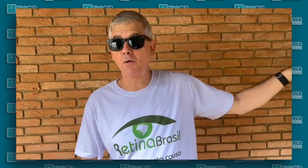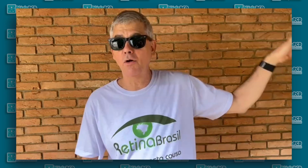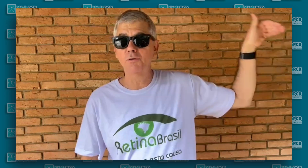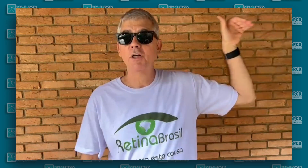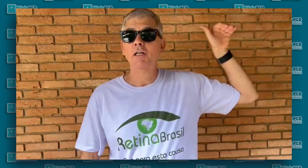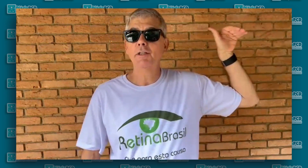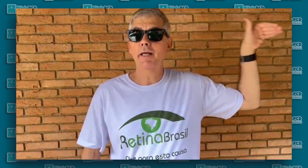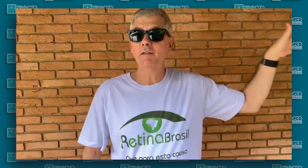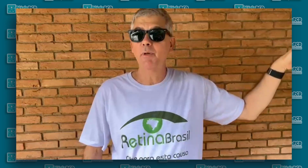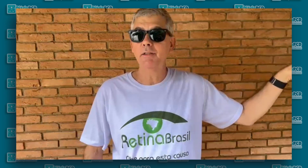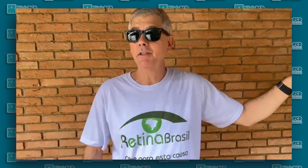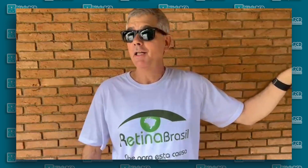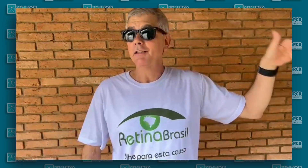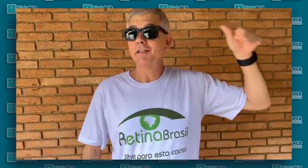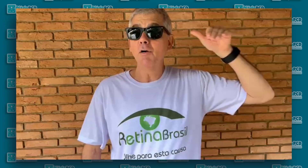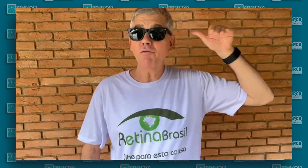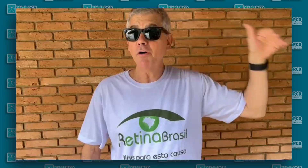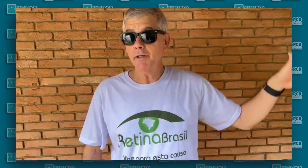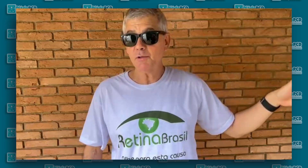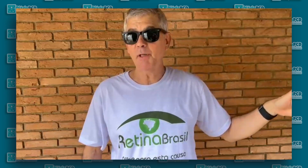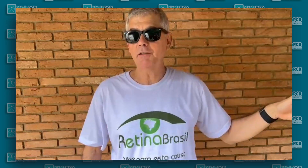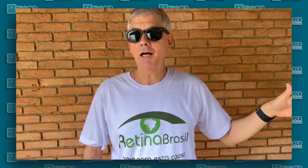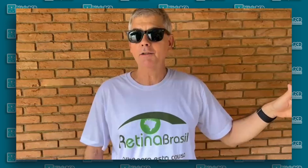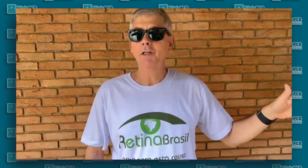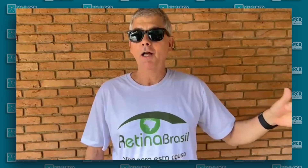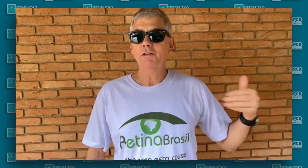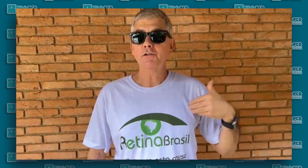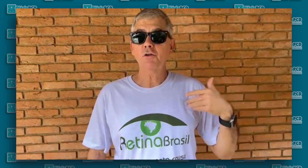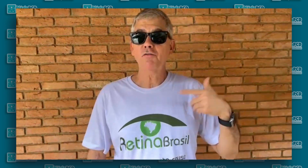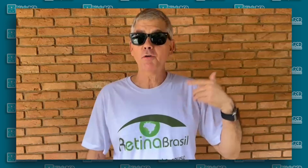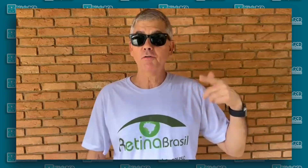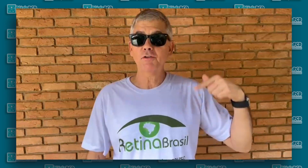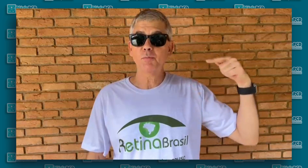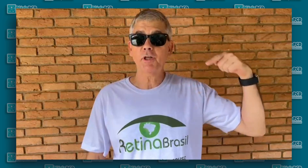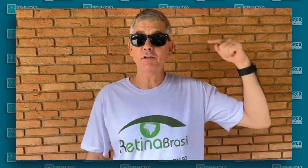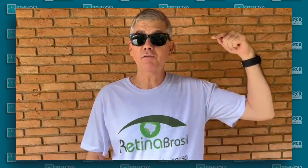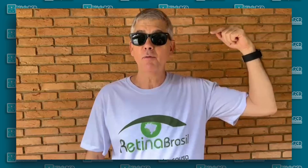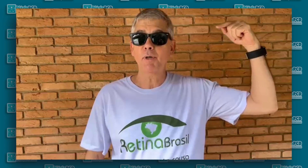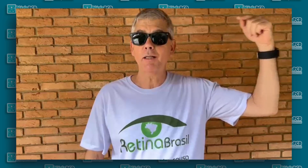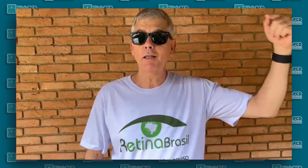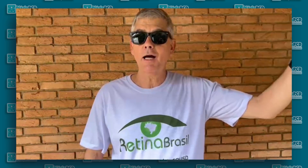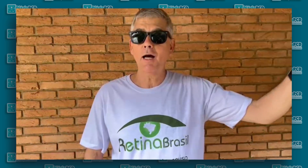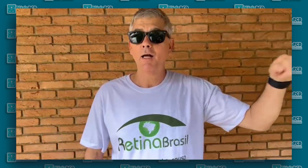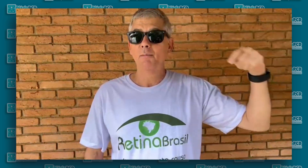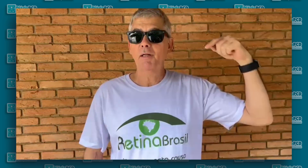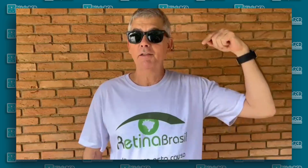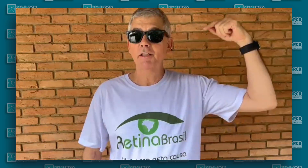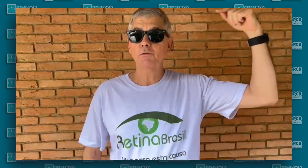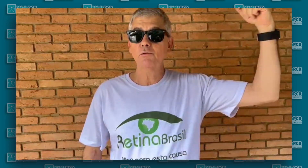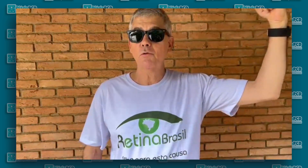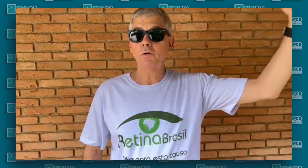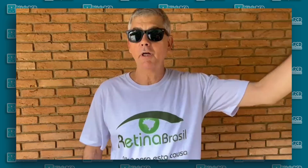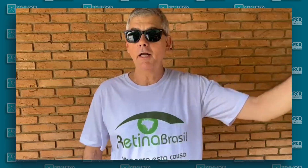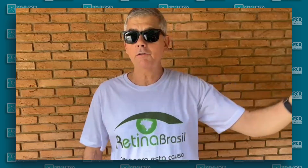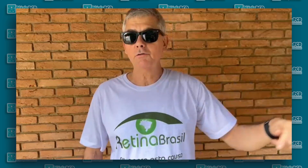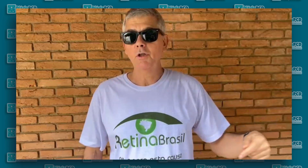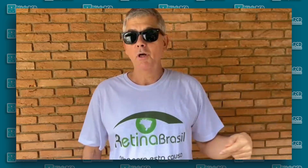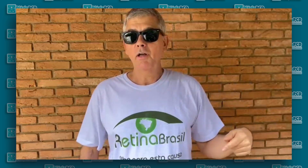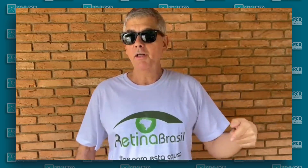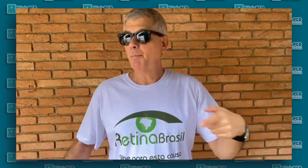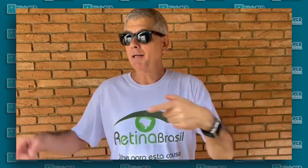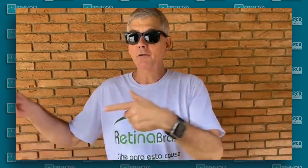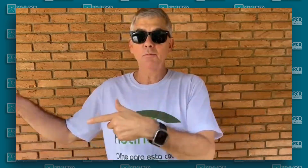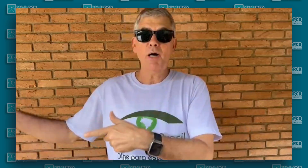Convenção da ONU, na LBI, não foi respeitada. A gente só foi ouvido porque a gente foi para lá, para dentro do